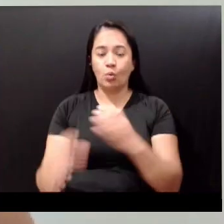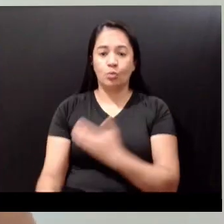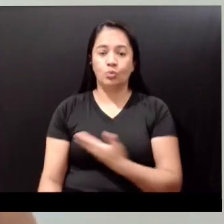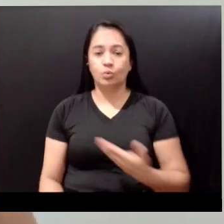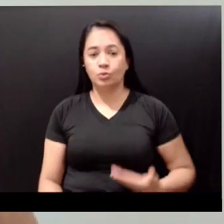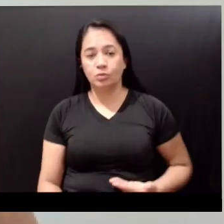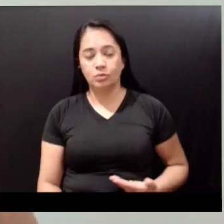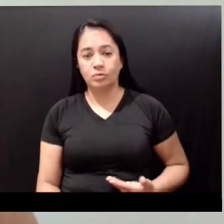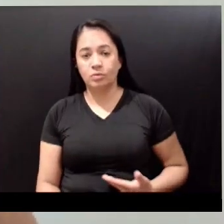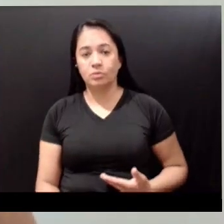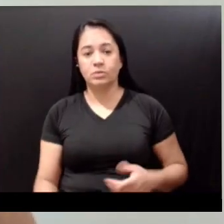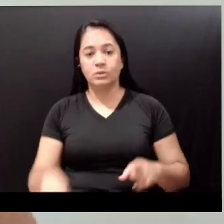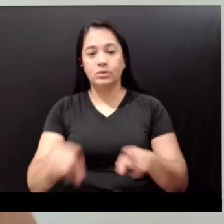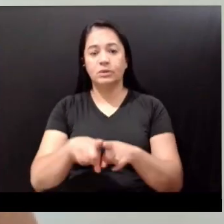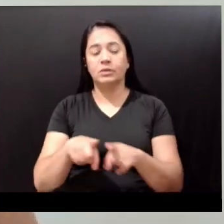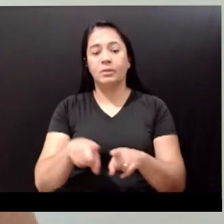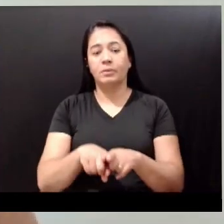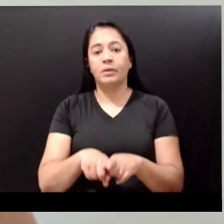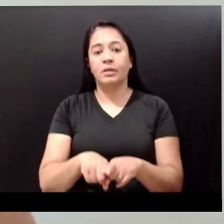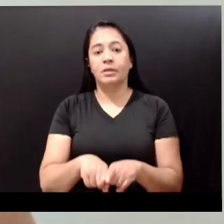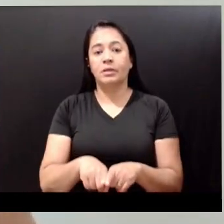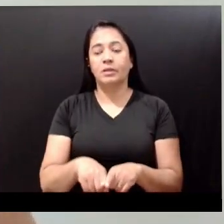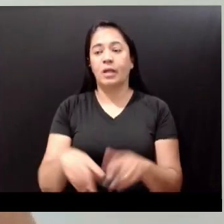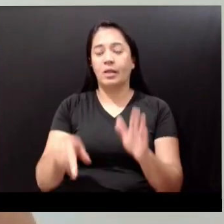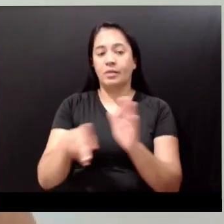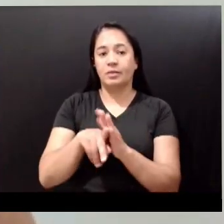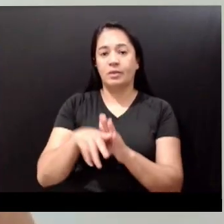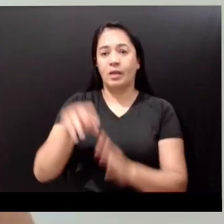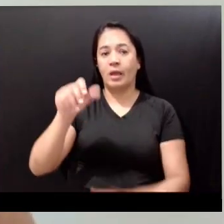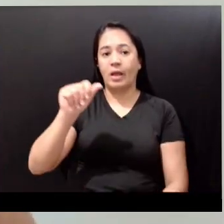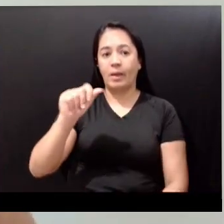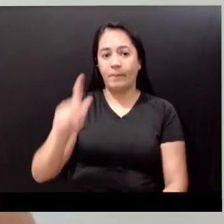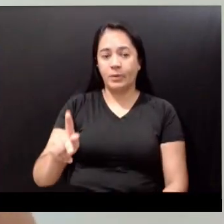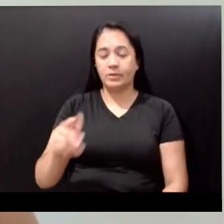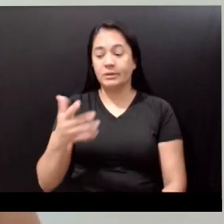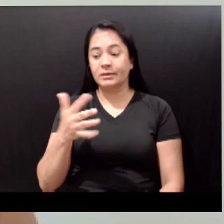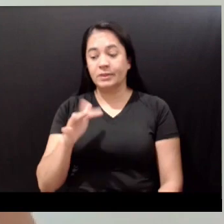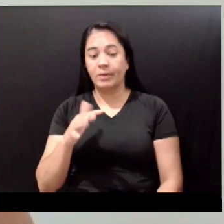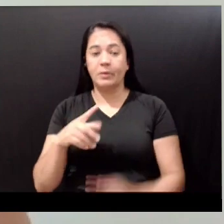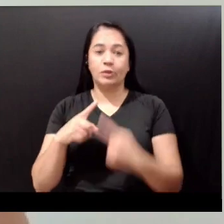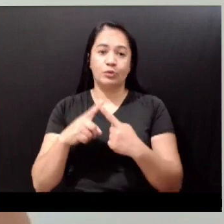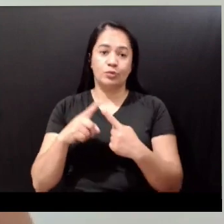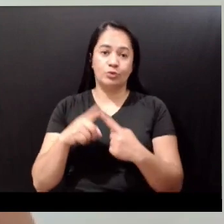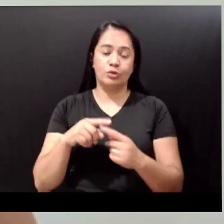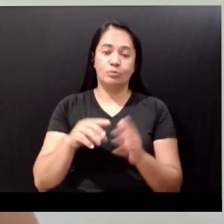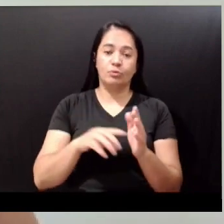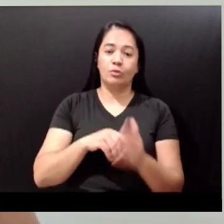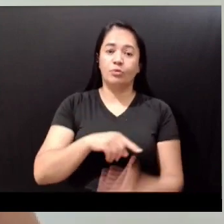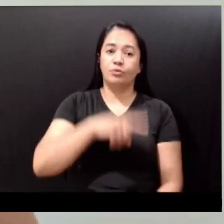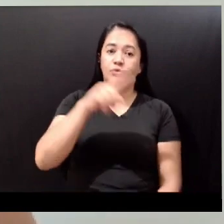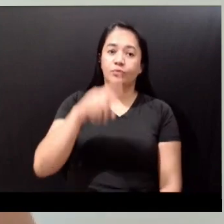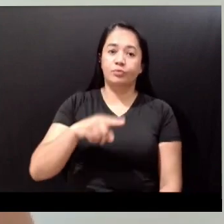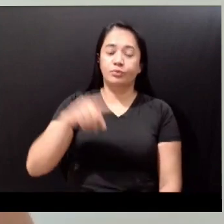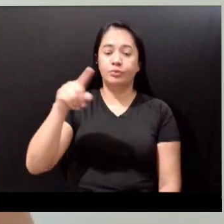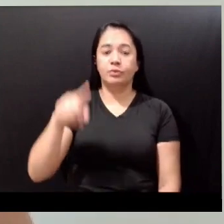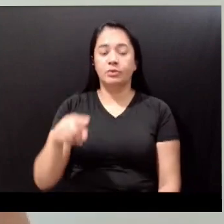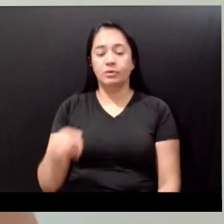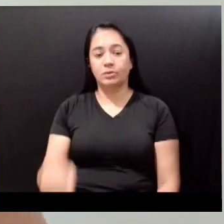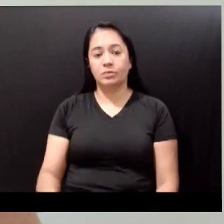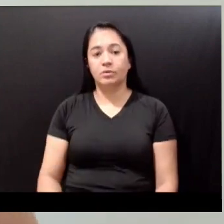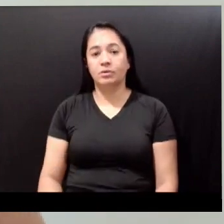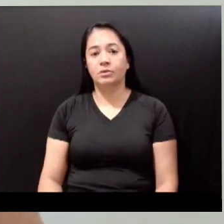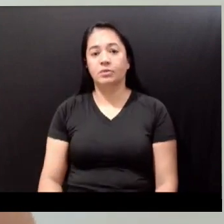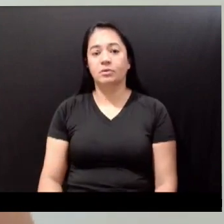públicos, e também algumas situações até aposentadoria. Então, depende da situação e do grau de